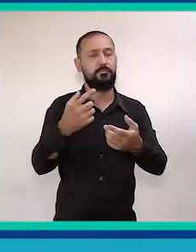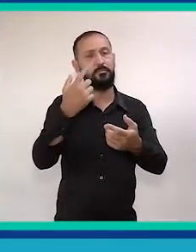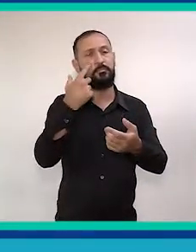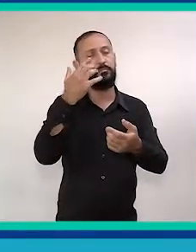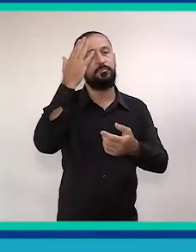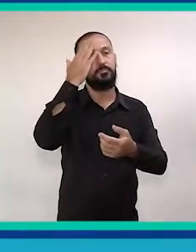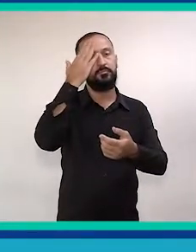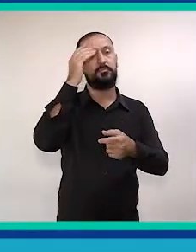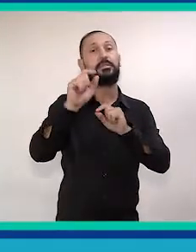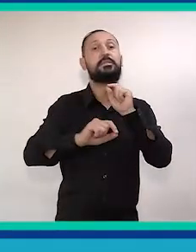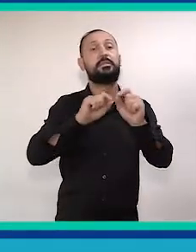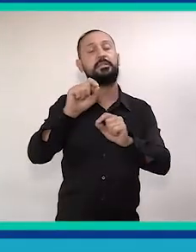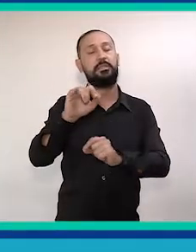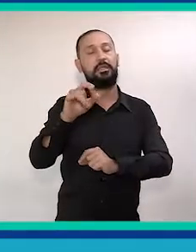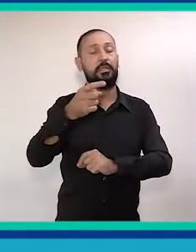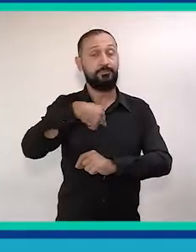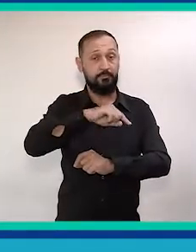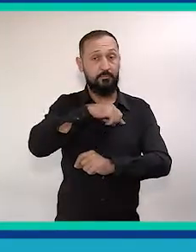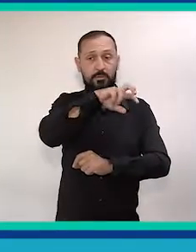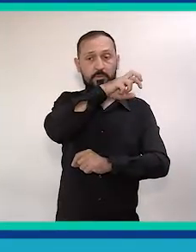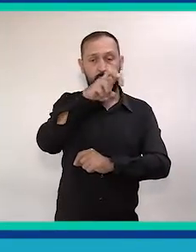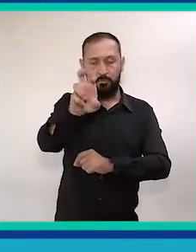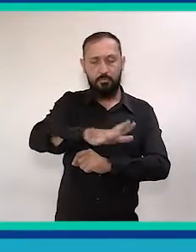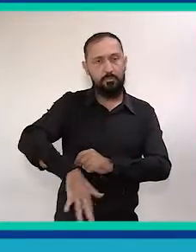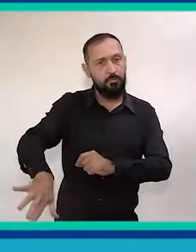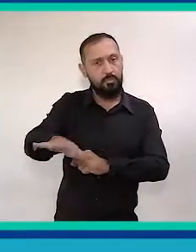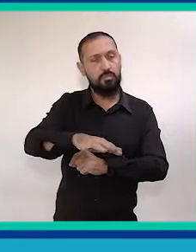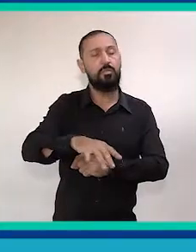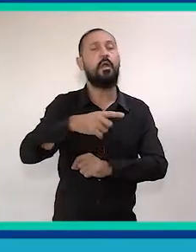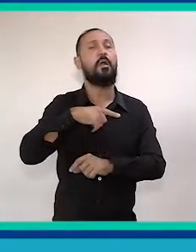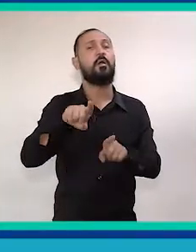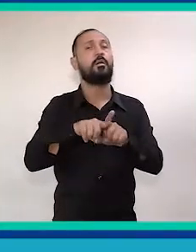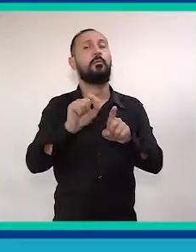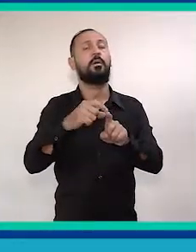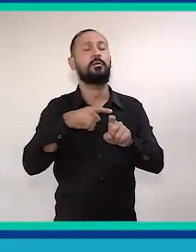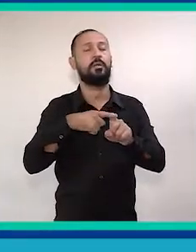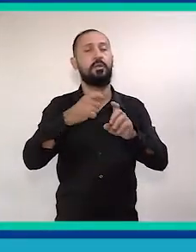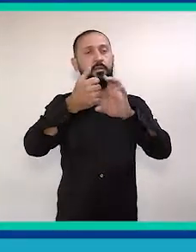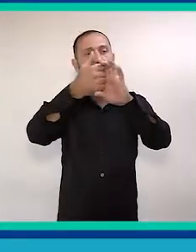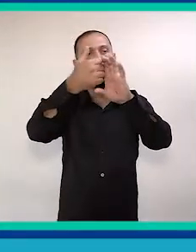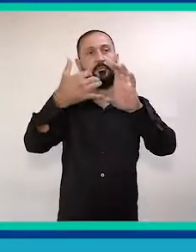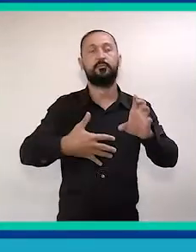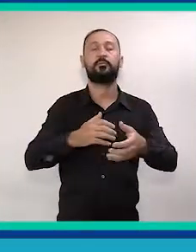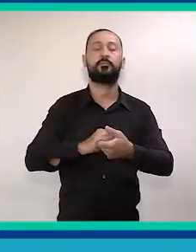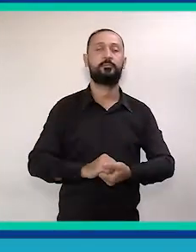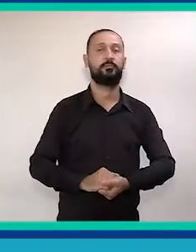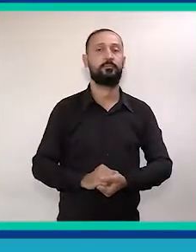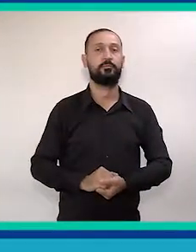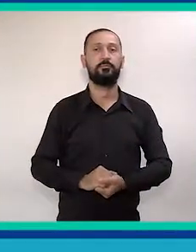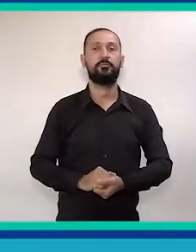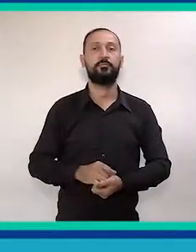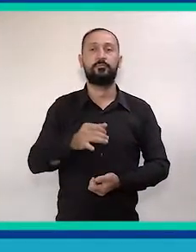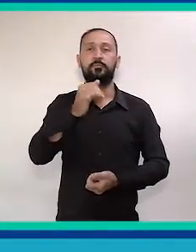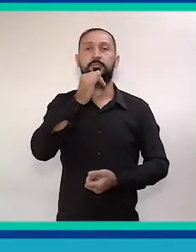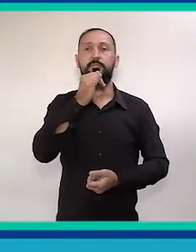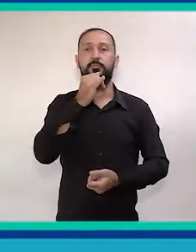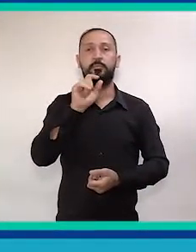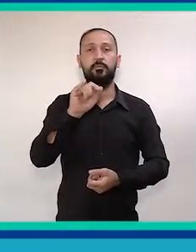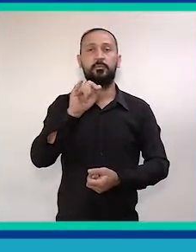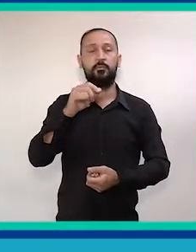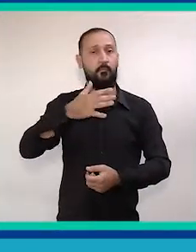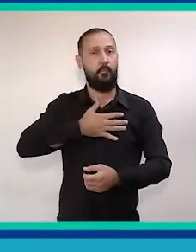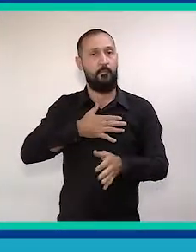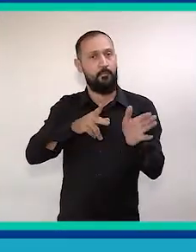atividades farmacológicas. E a gente queria saber se as nossas serpentes aqui da região também apresentavam essas